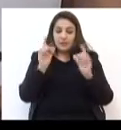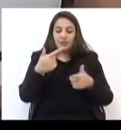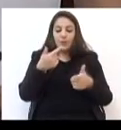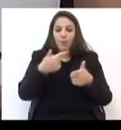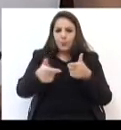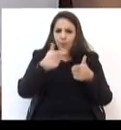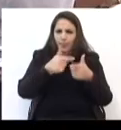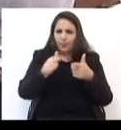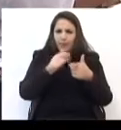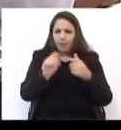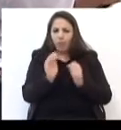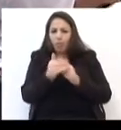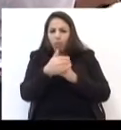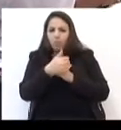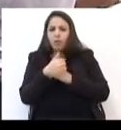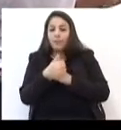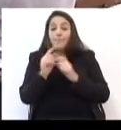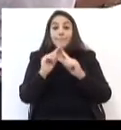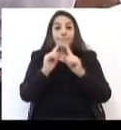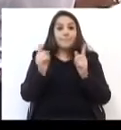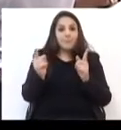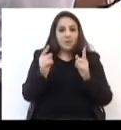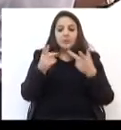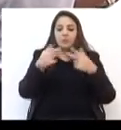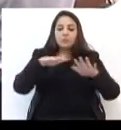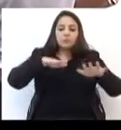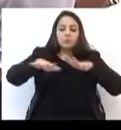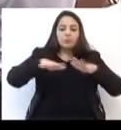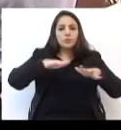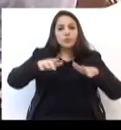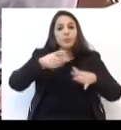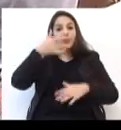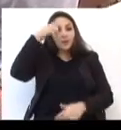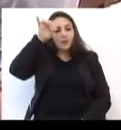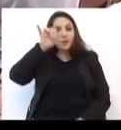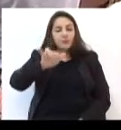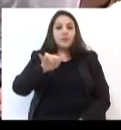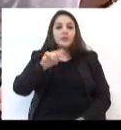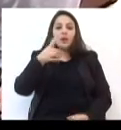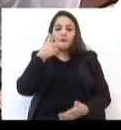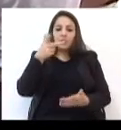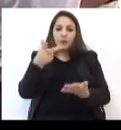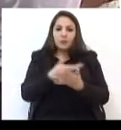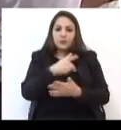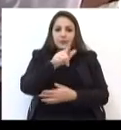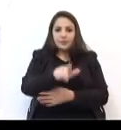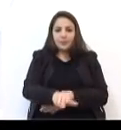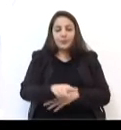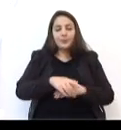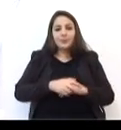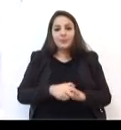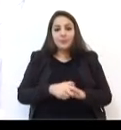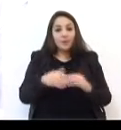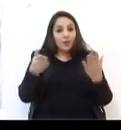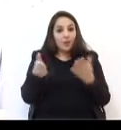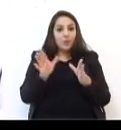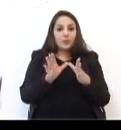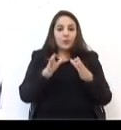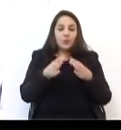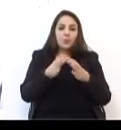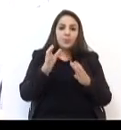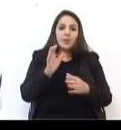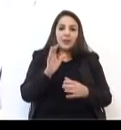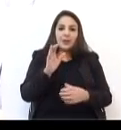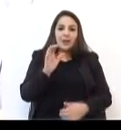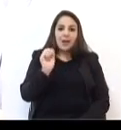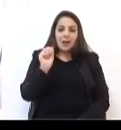considerado isolado, mas ainda assim elas estão mobilizadas para evitar que a situação se repita. Agora o Grupo